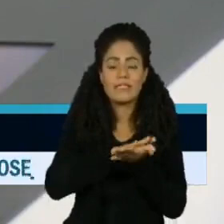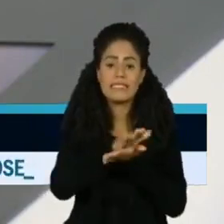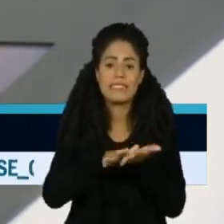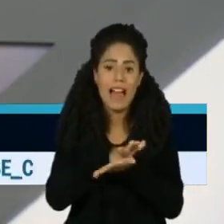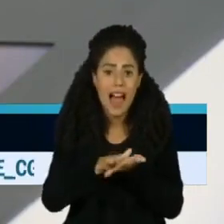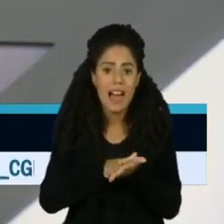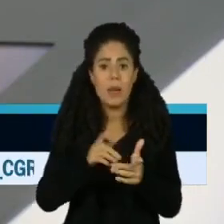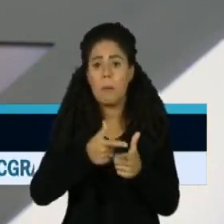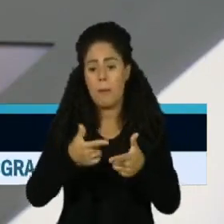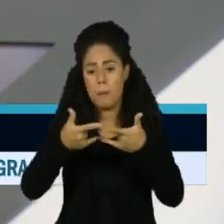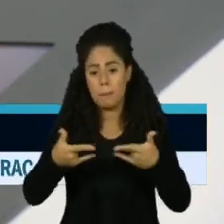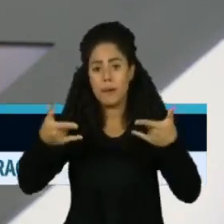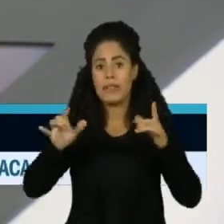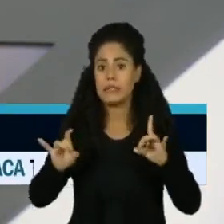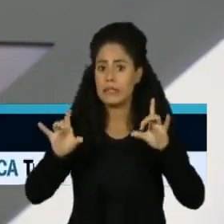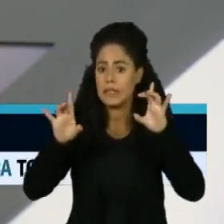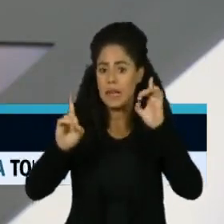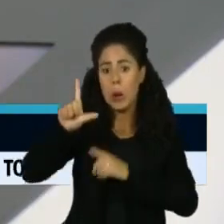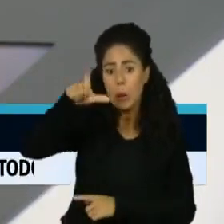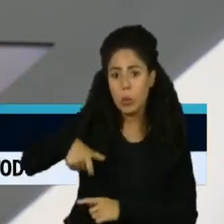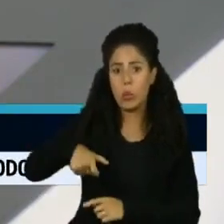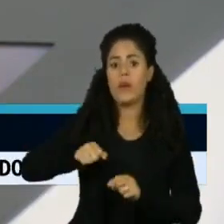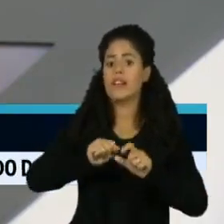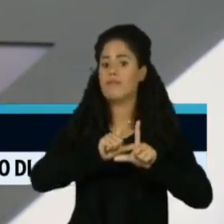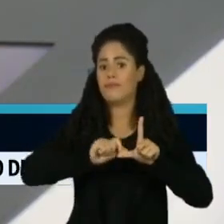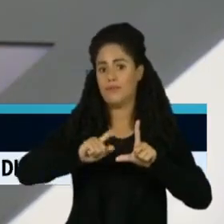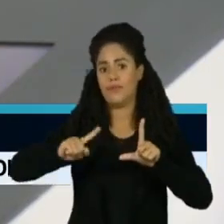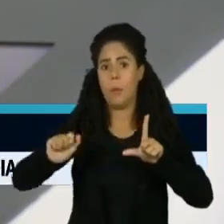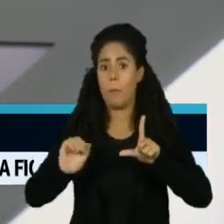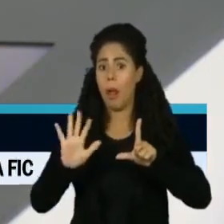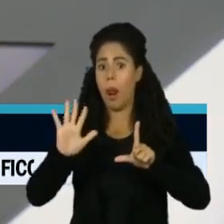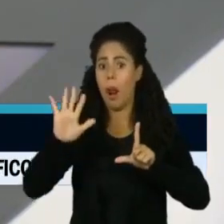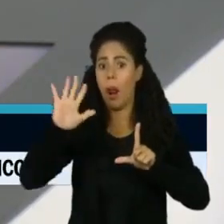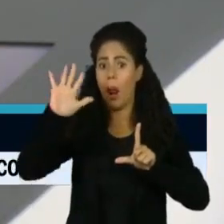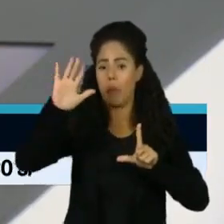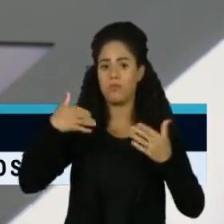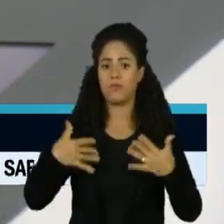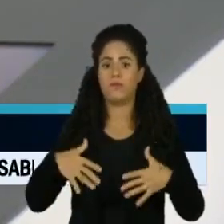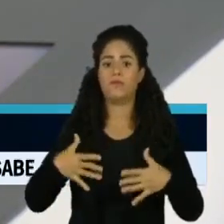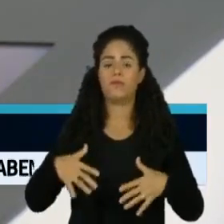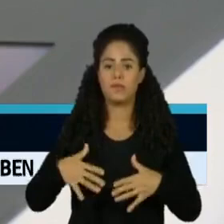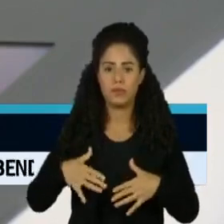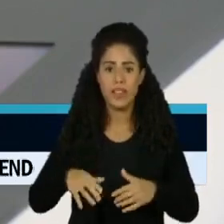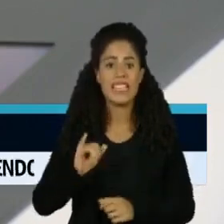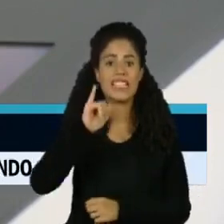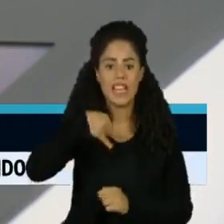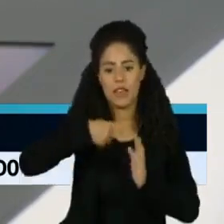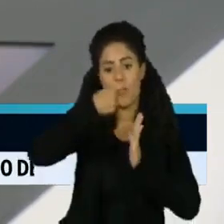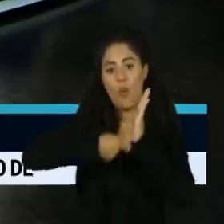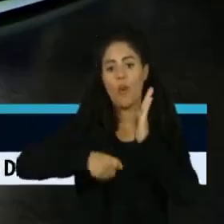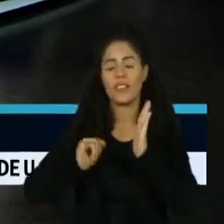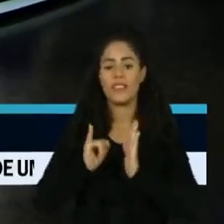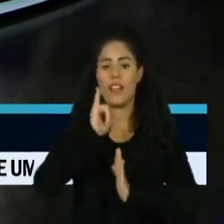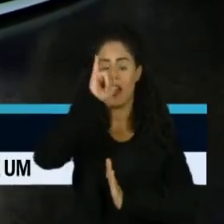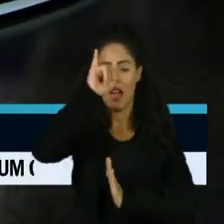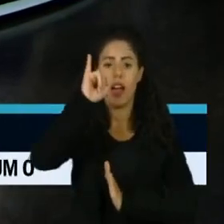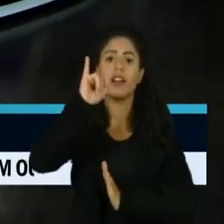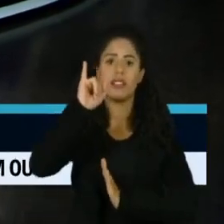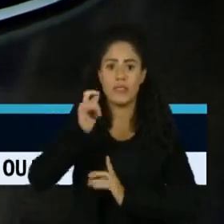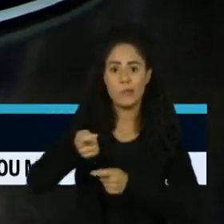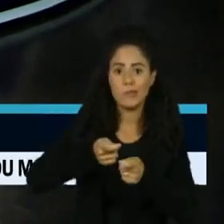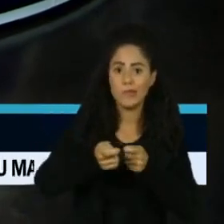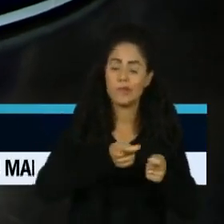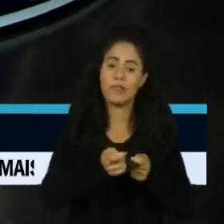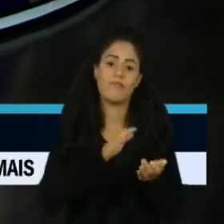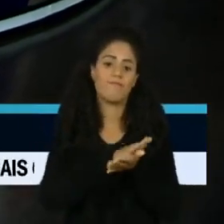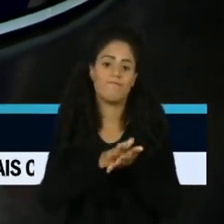sofrer, porque cheque especial e cartão de crédito vão subir com o aumento básico da taxa de juros, né? Isso é quase que